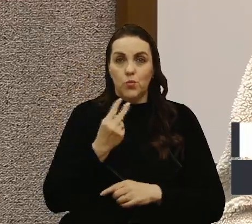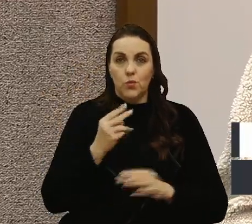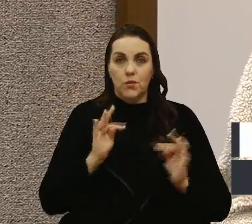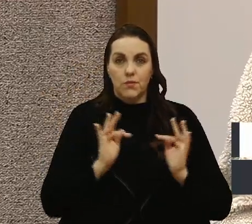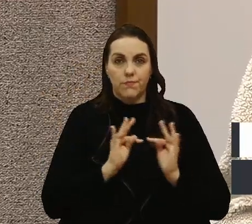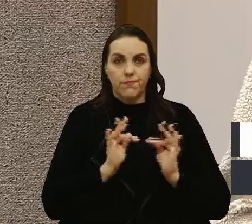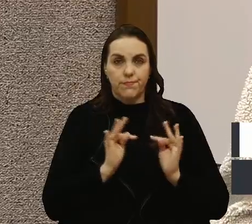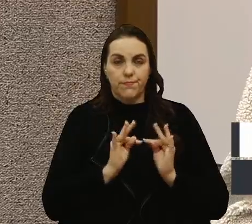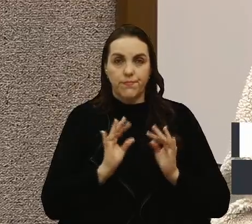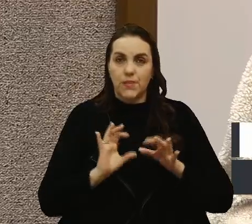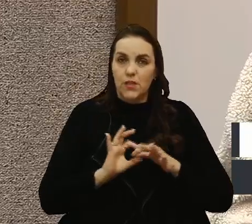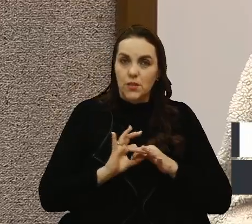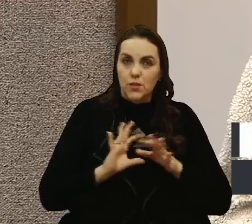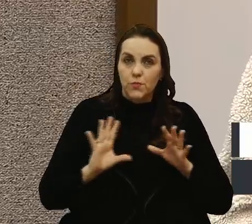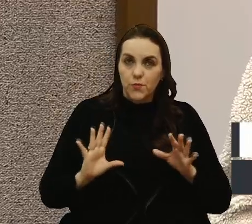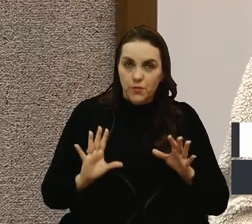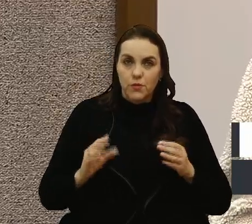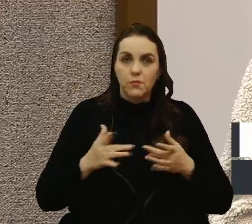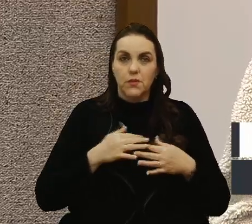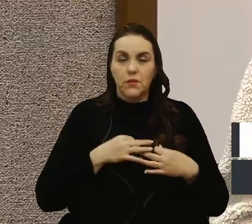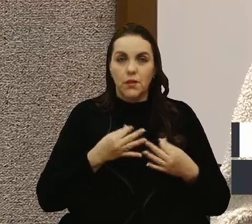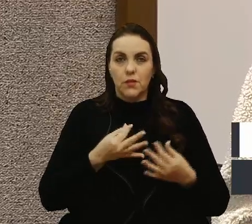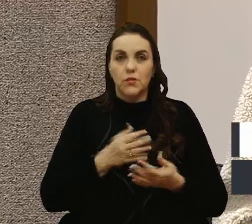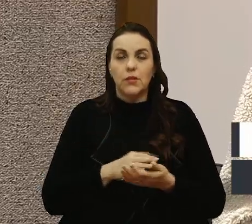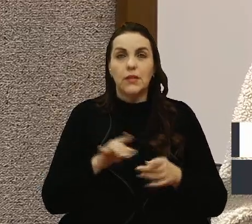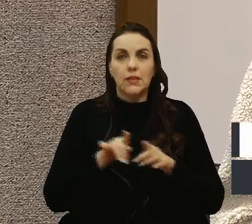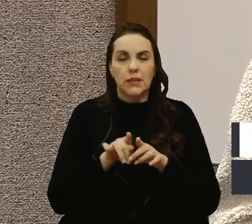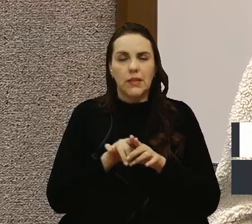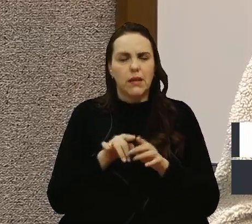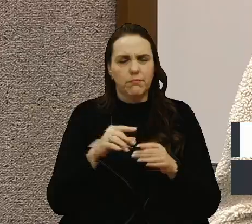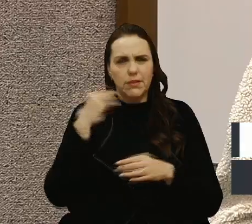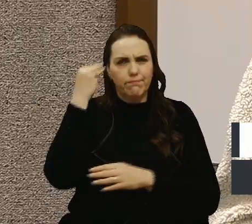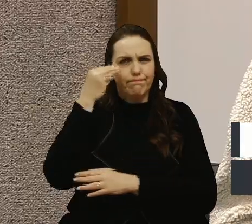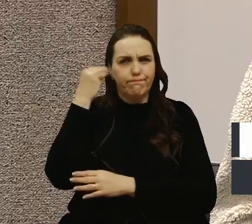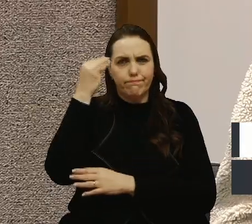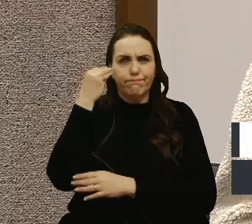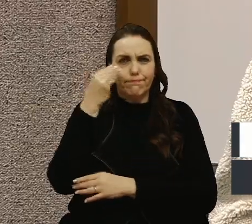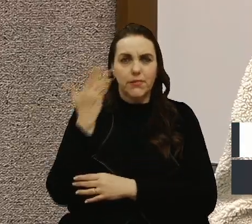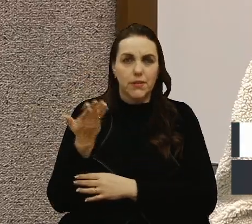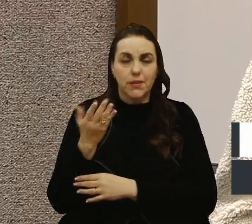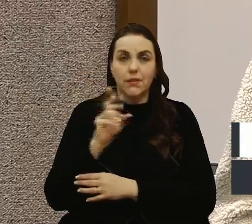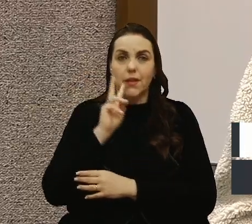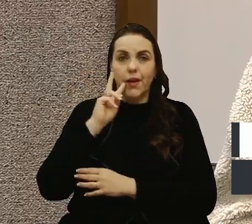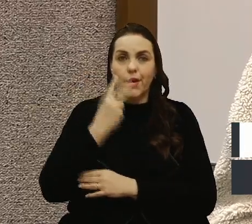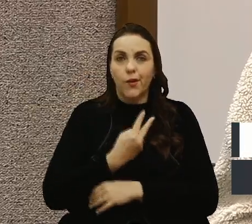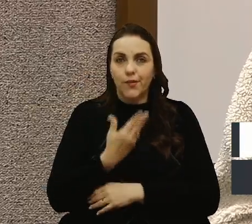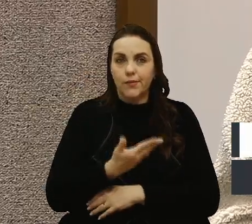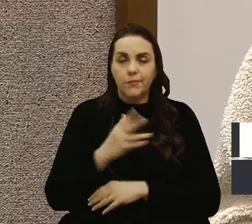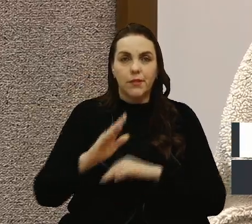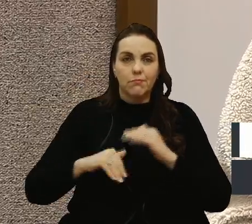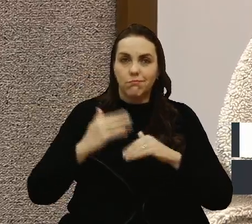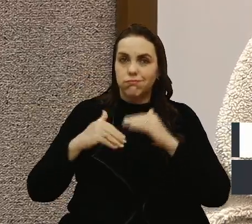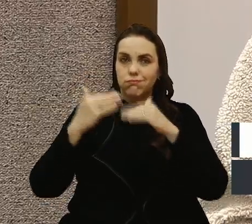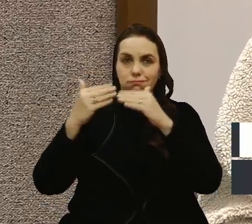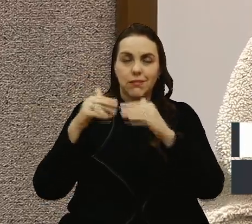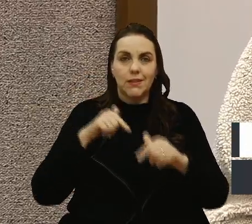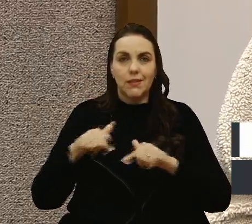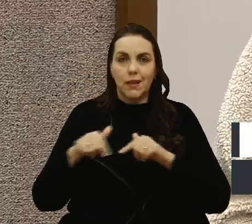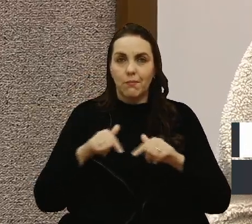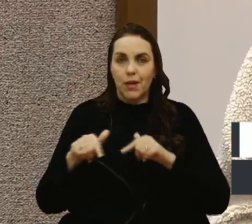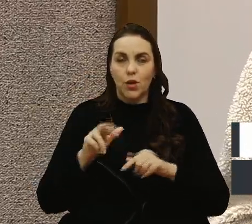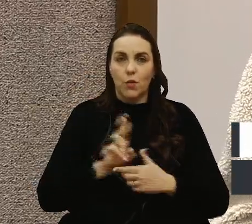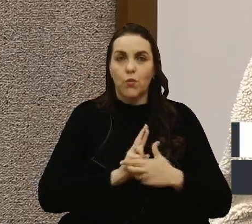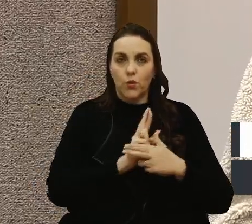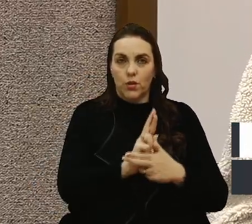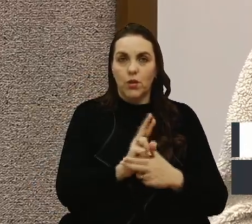tiveram disponibilidade e têm uma perícia tamanha, são reconhecidas pelo grande desempenho junto à Procuradoria do município, a